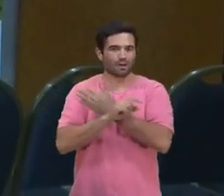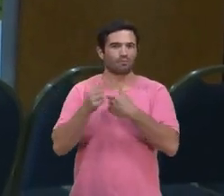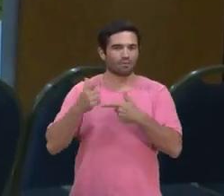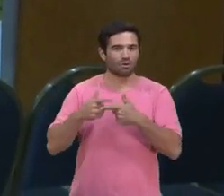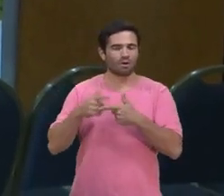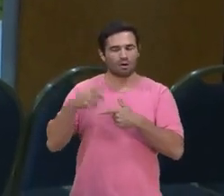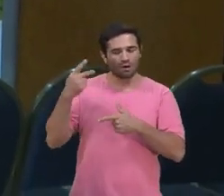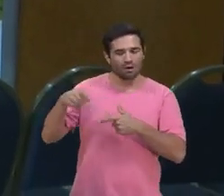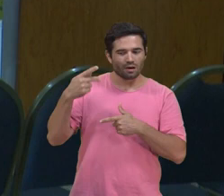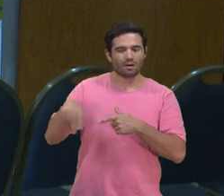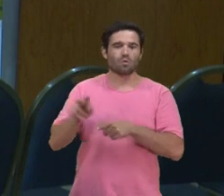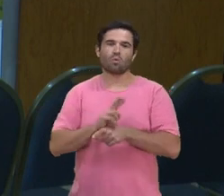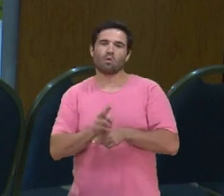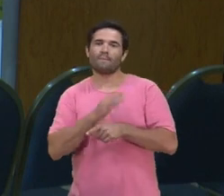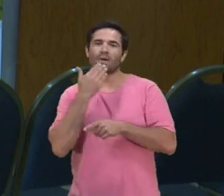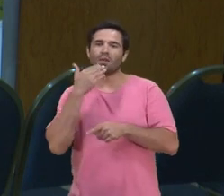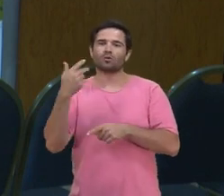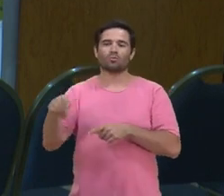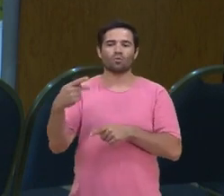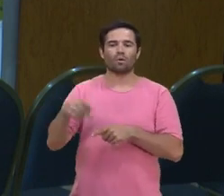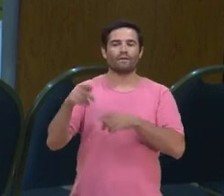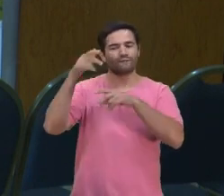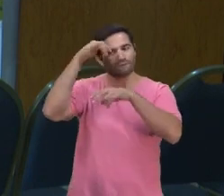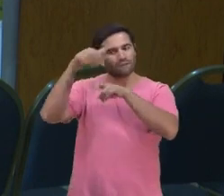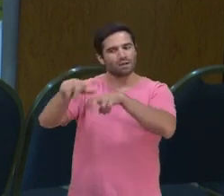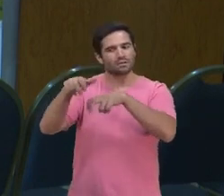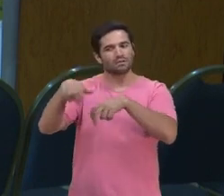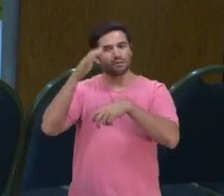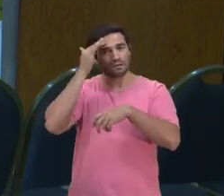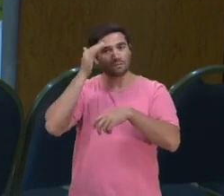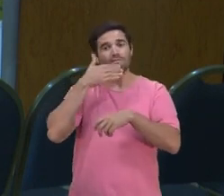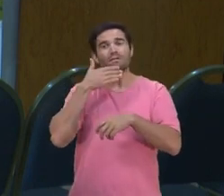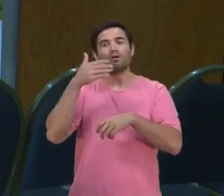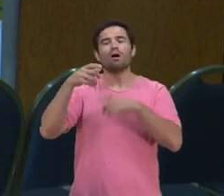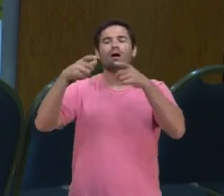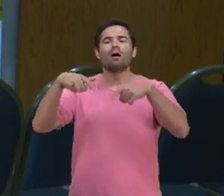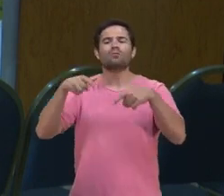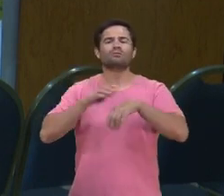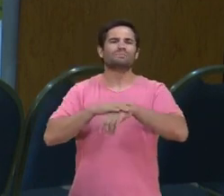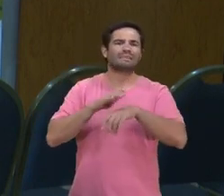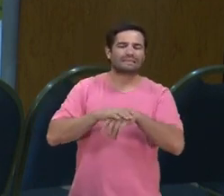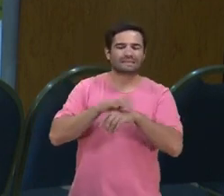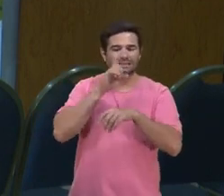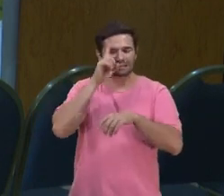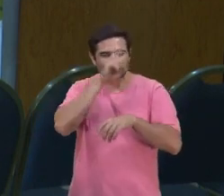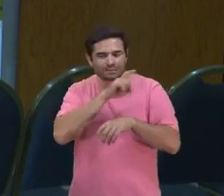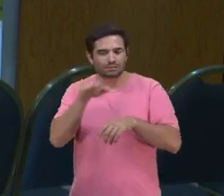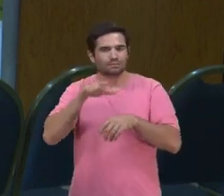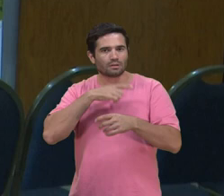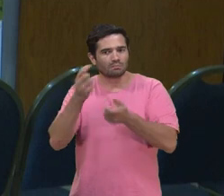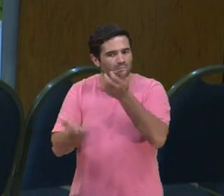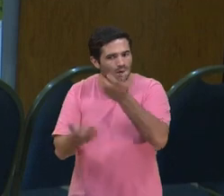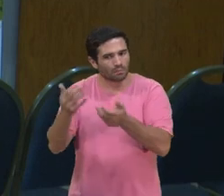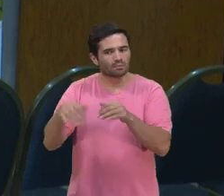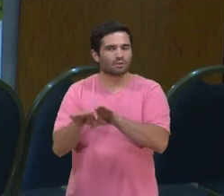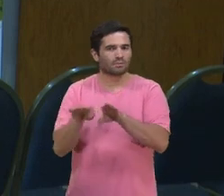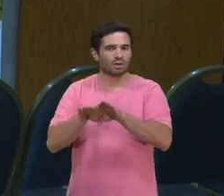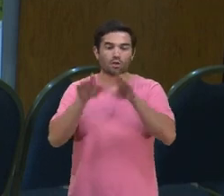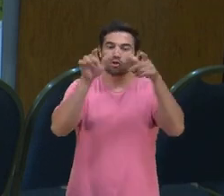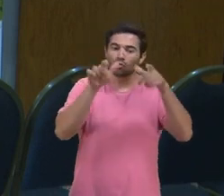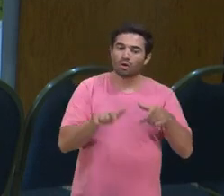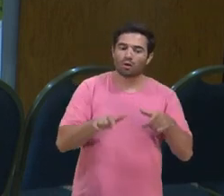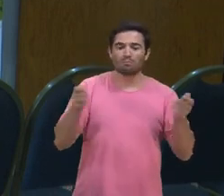era para eles controlarem, né, melhor sua propriedade, entender aonde que tem maior risco de incêndio de grande monta e também lugares